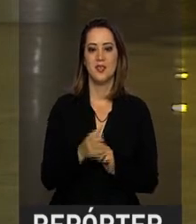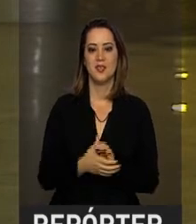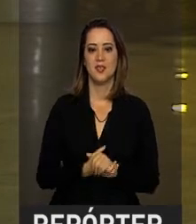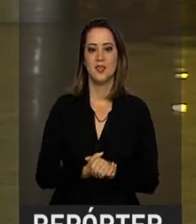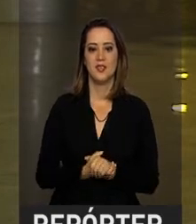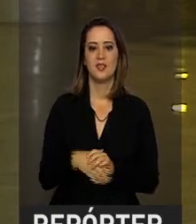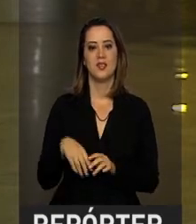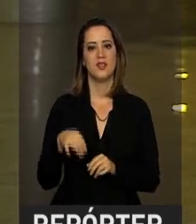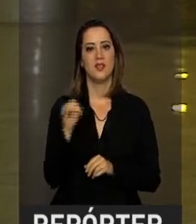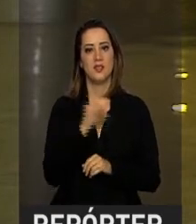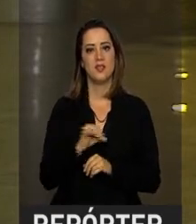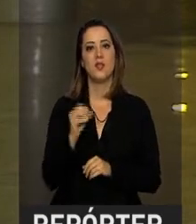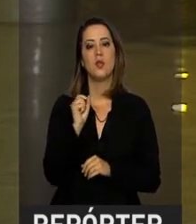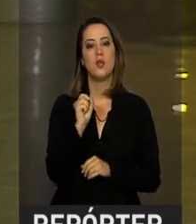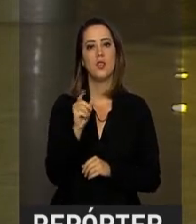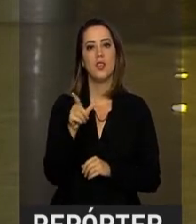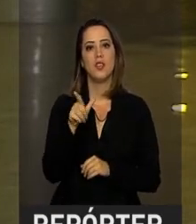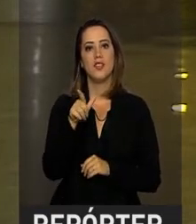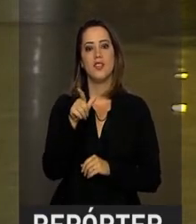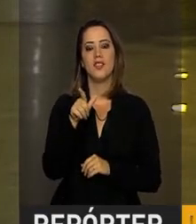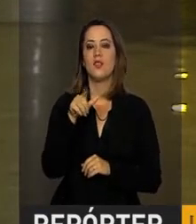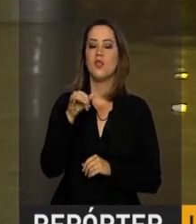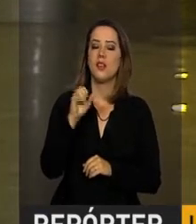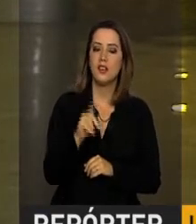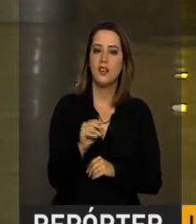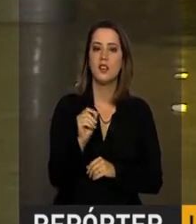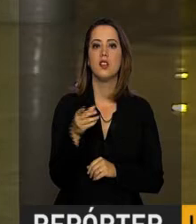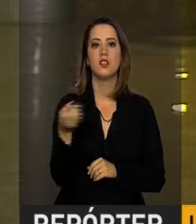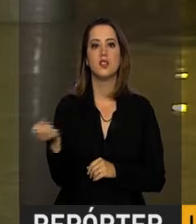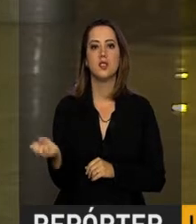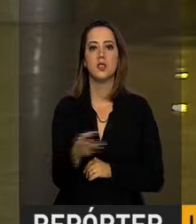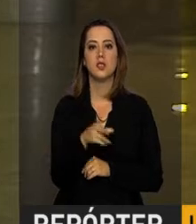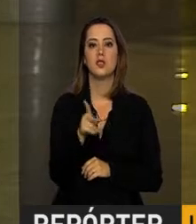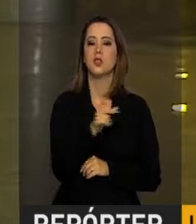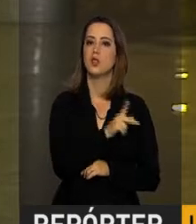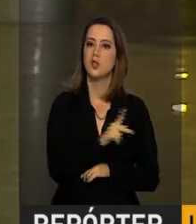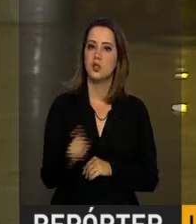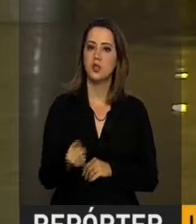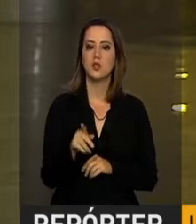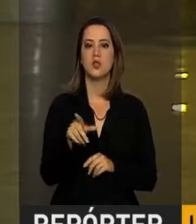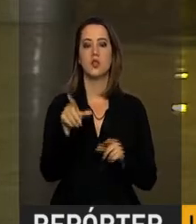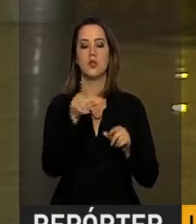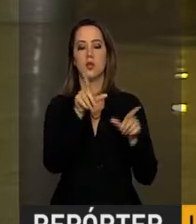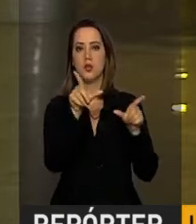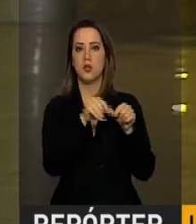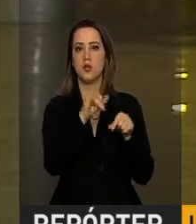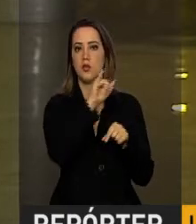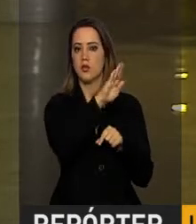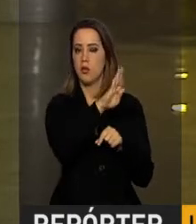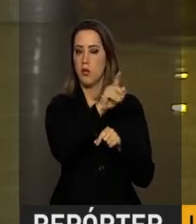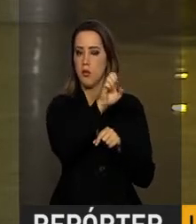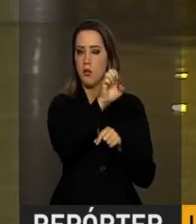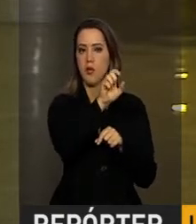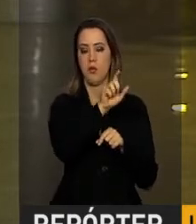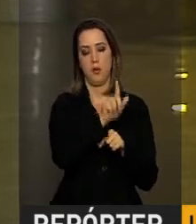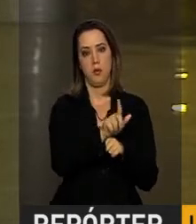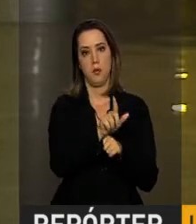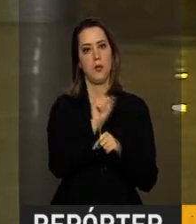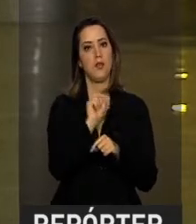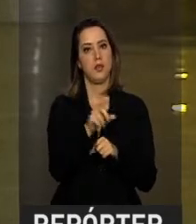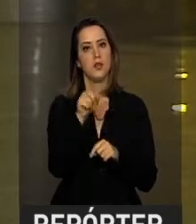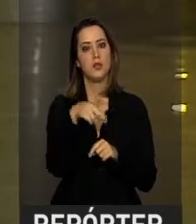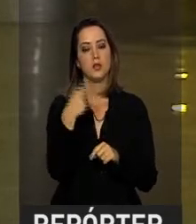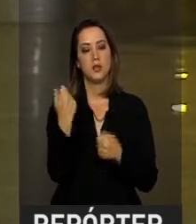holla leandro é o novo presidente do ibge afirmou que é preciso fazer um triplo esse resgate